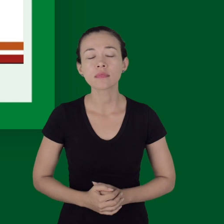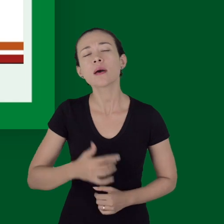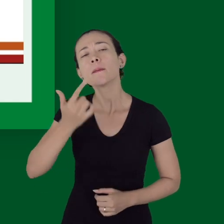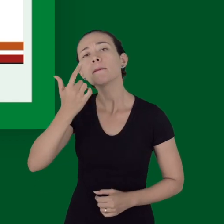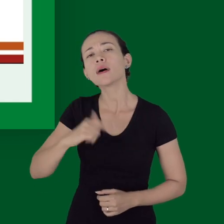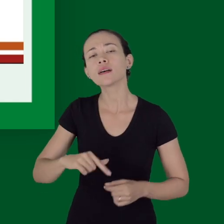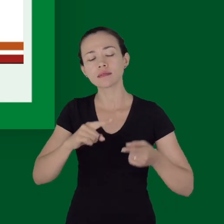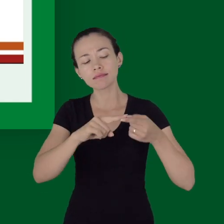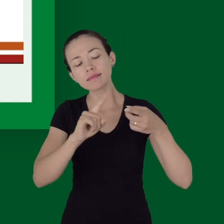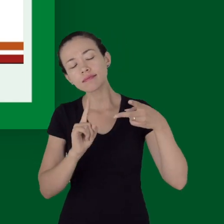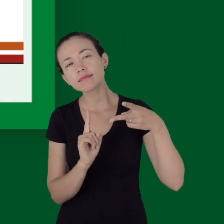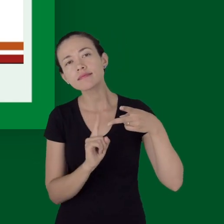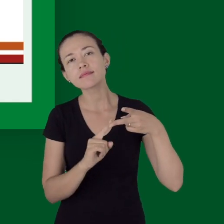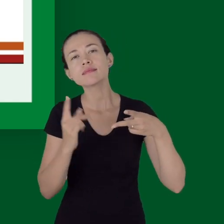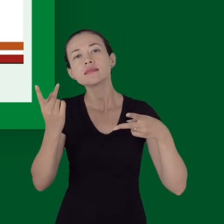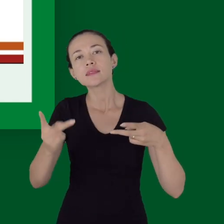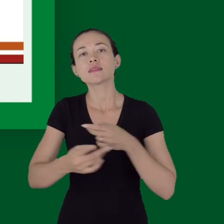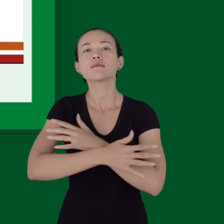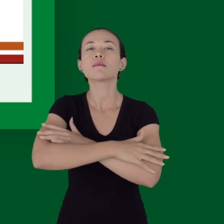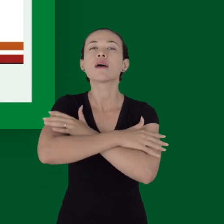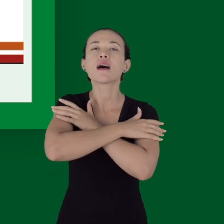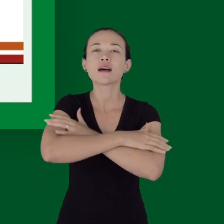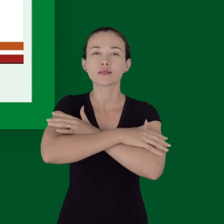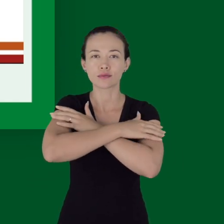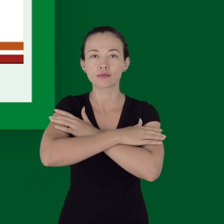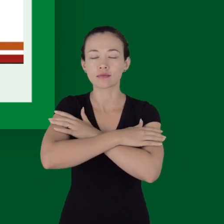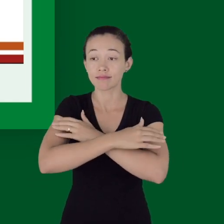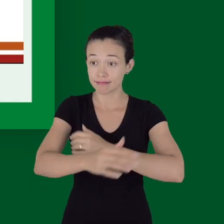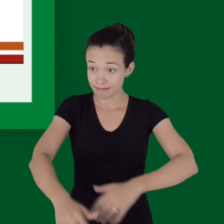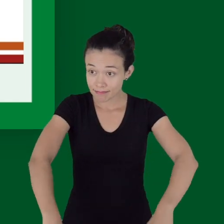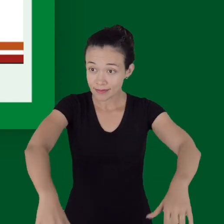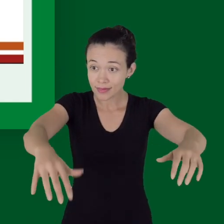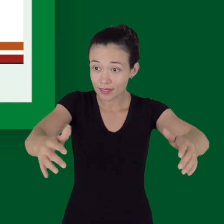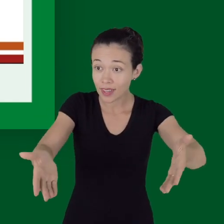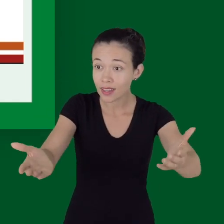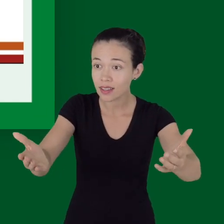avaliação que a gente faz é a queda do braço. A gente pede para o paciente esticar os braços